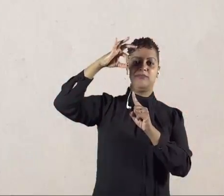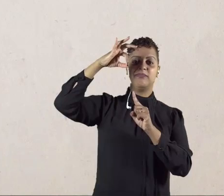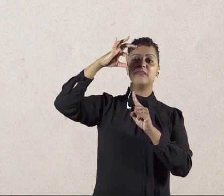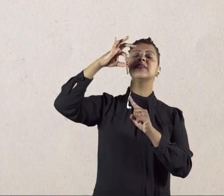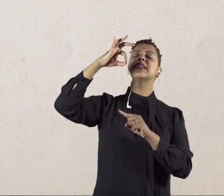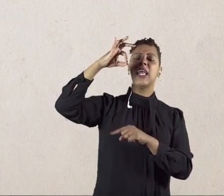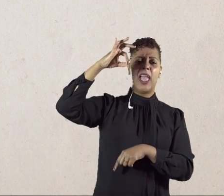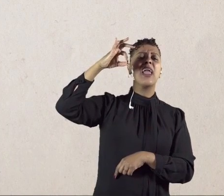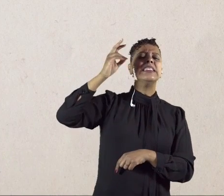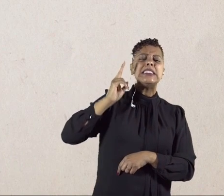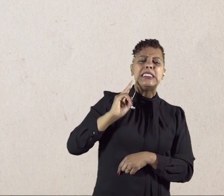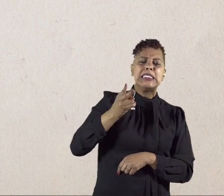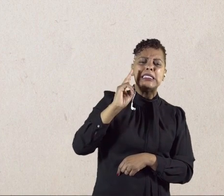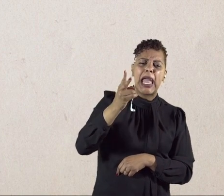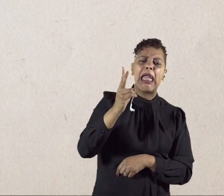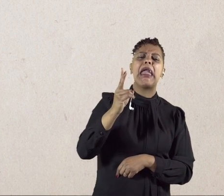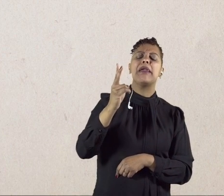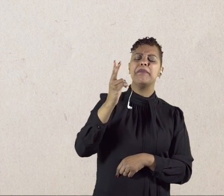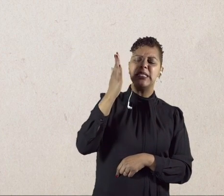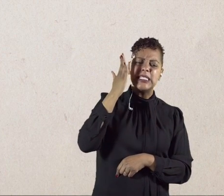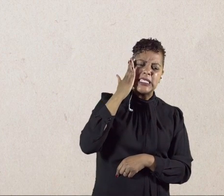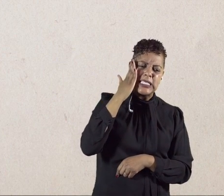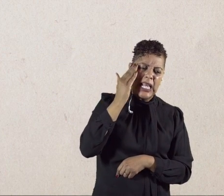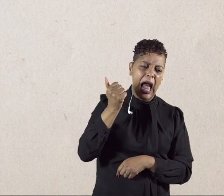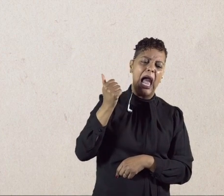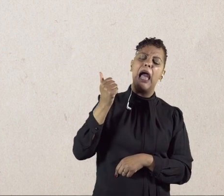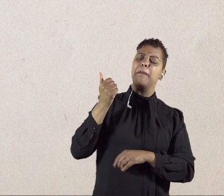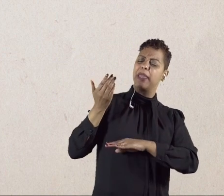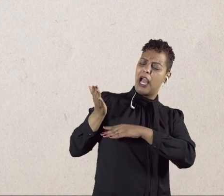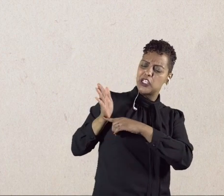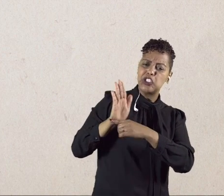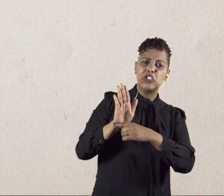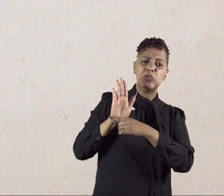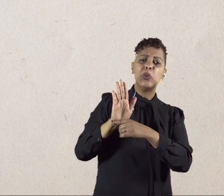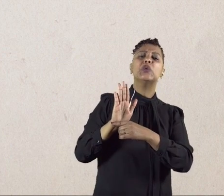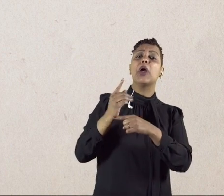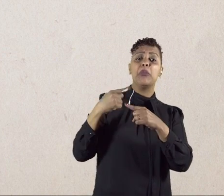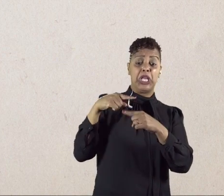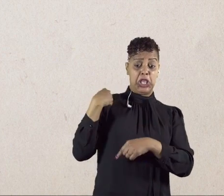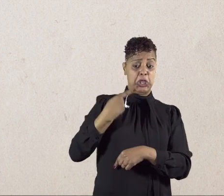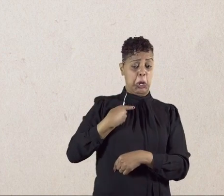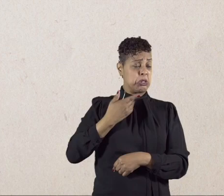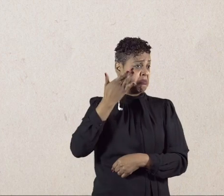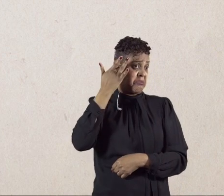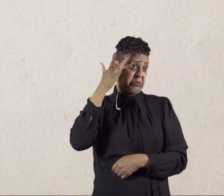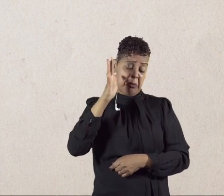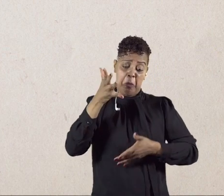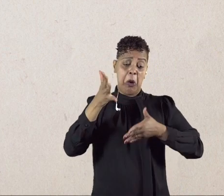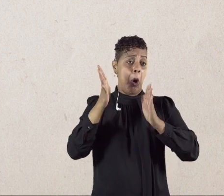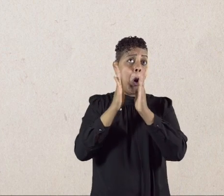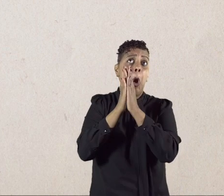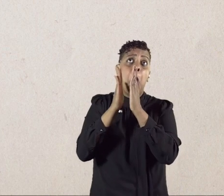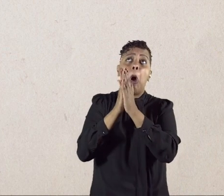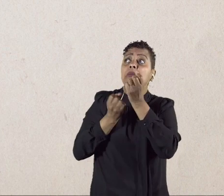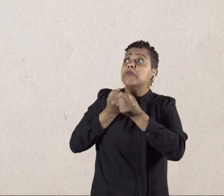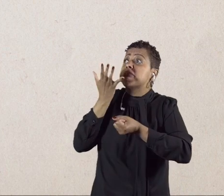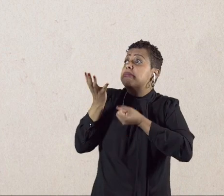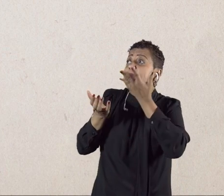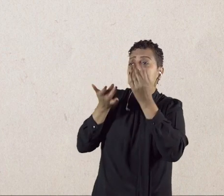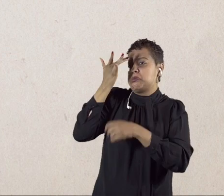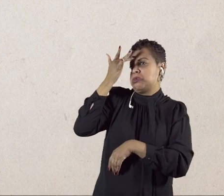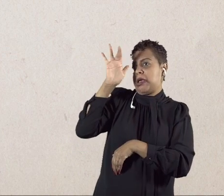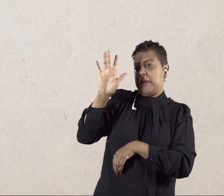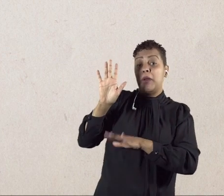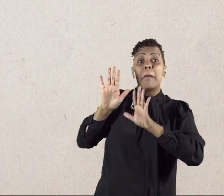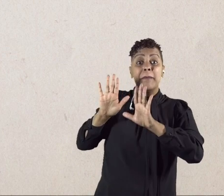semelhantemente nos assiste em nossa fraqueza porque não sabemos orar como convém mas